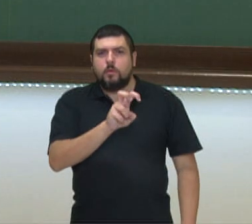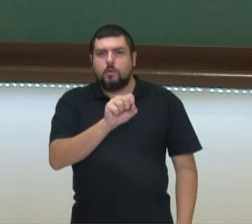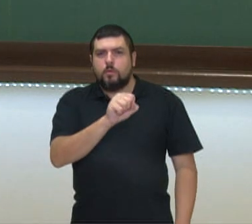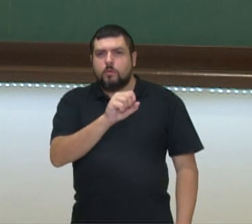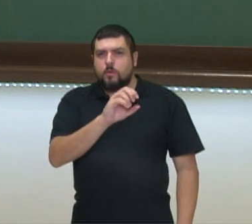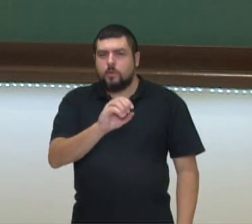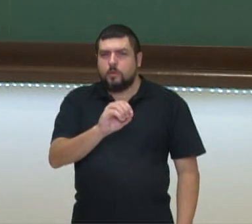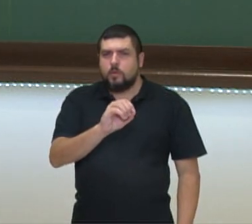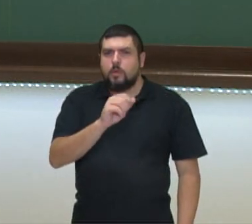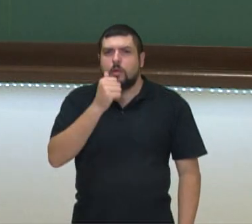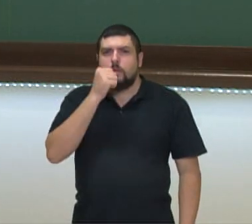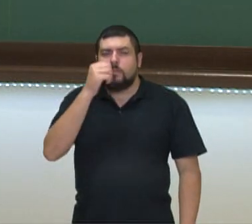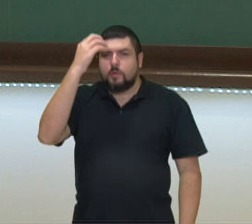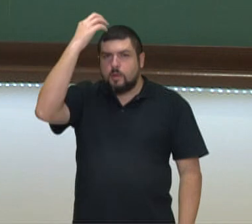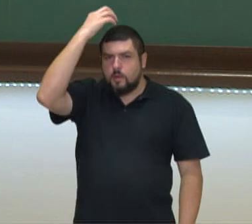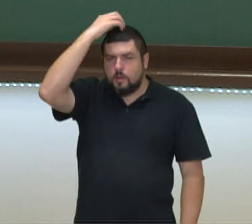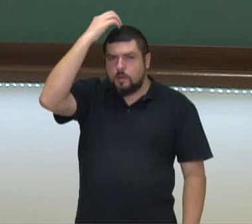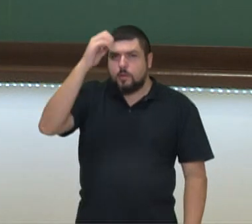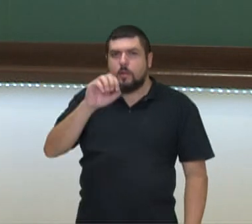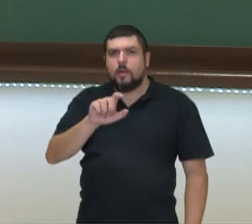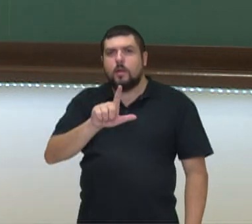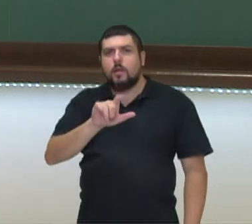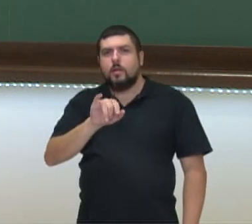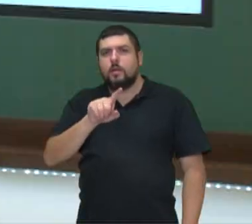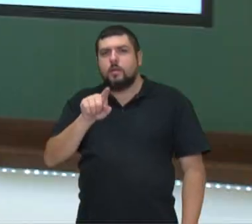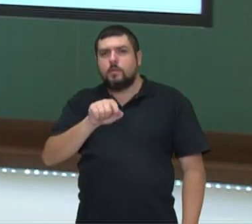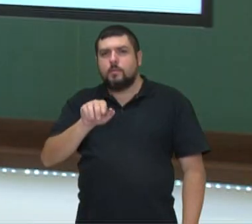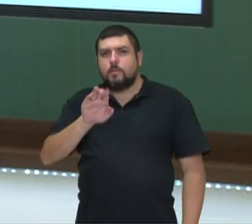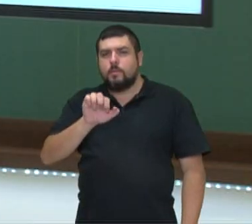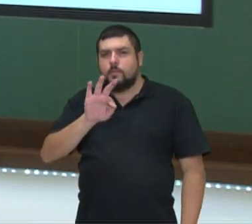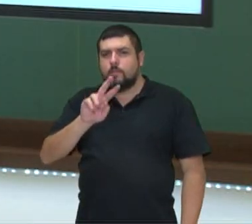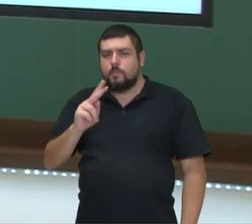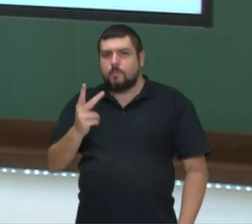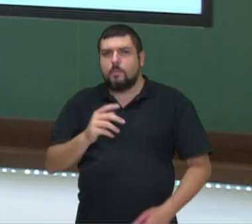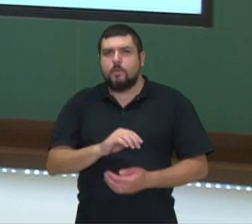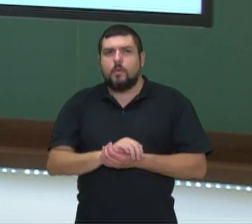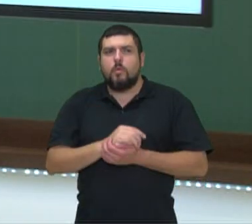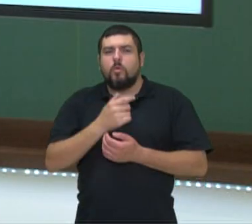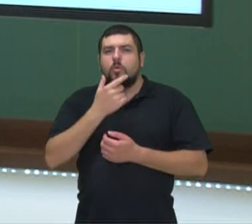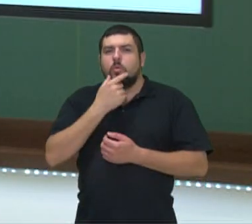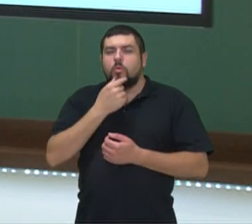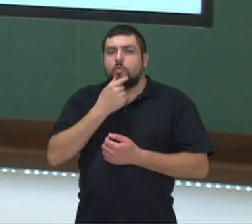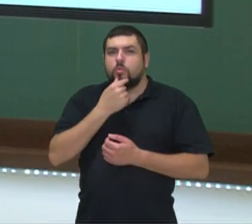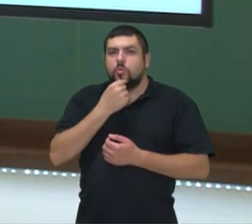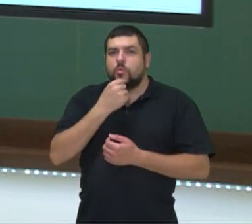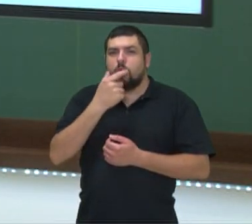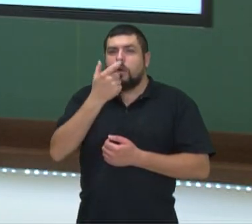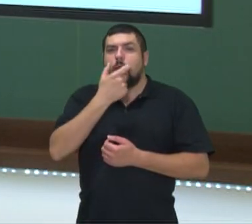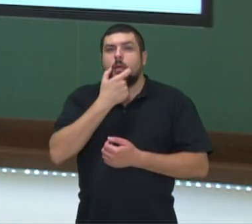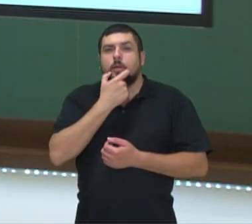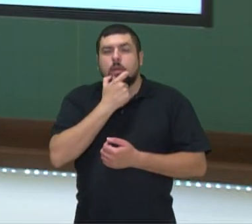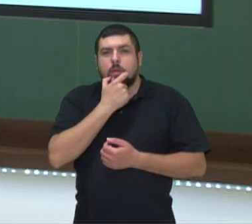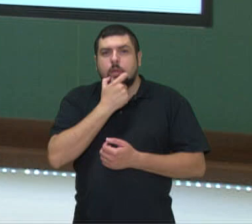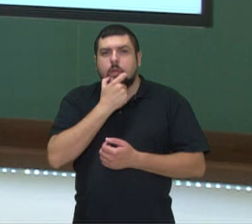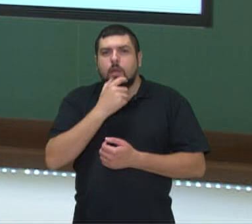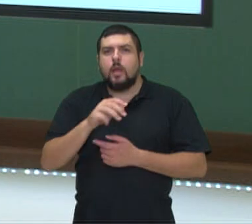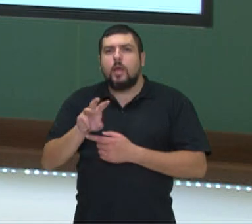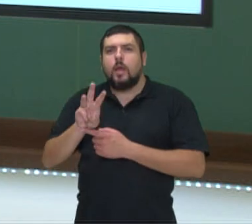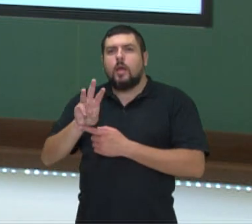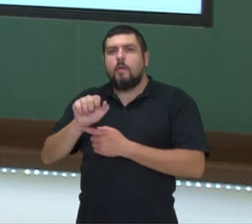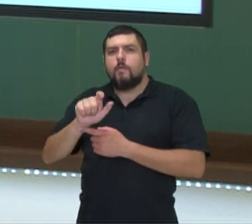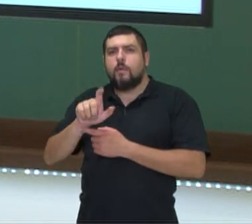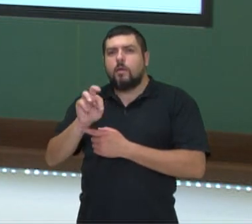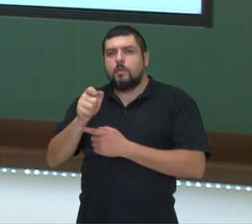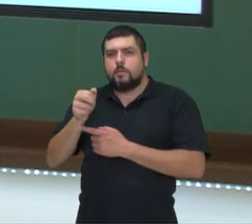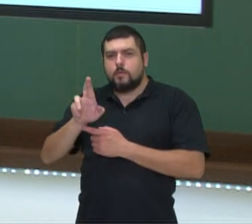da rainha Elizabeth, o inglês Walter Raleigh fundou, com autorização da rainha, na região